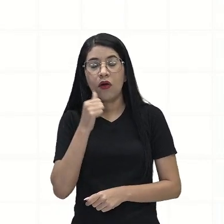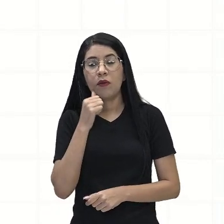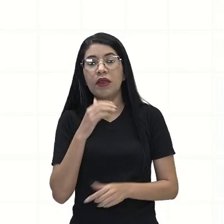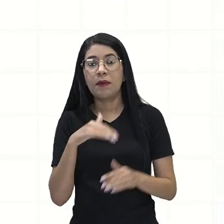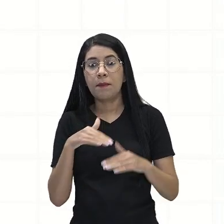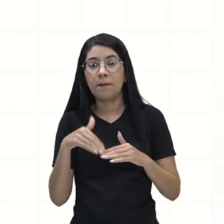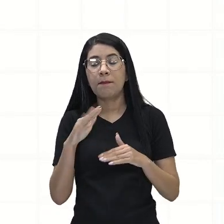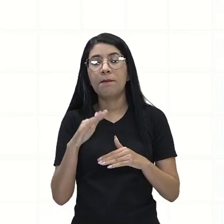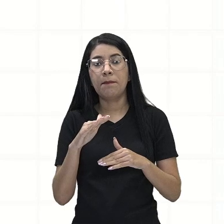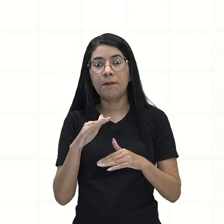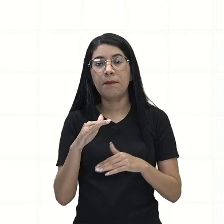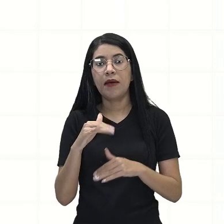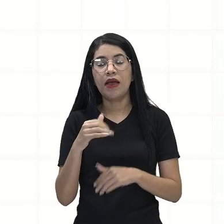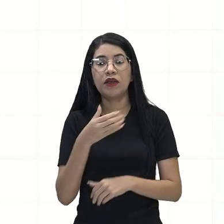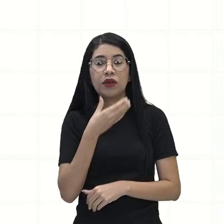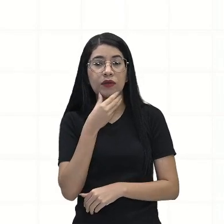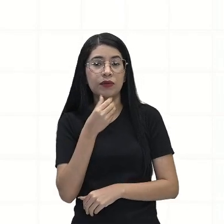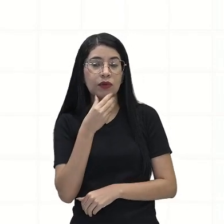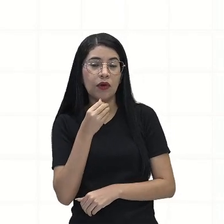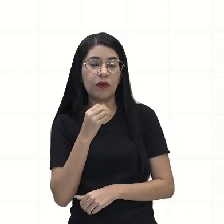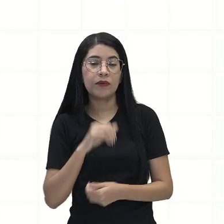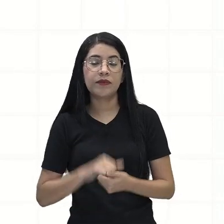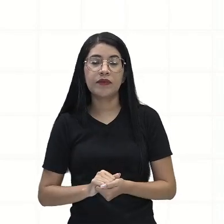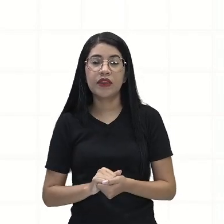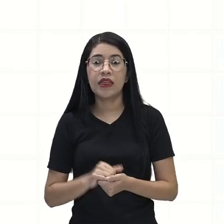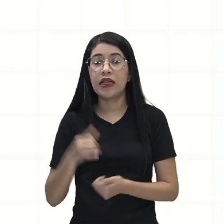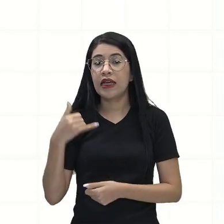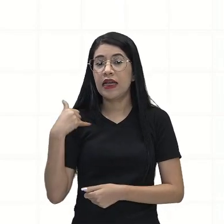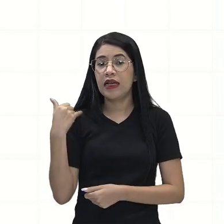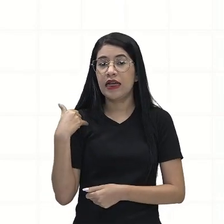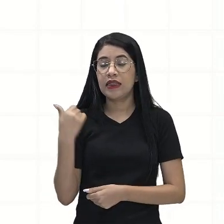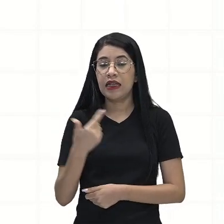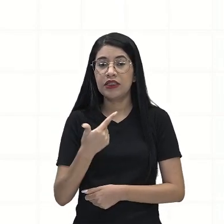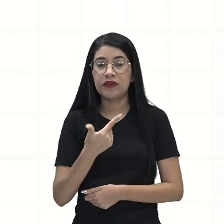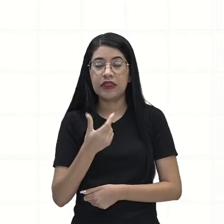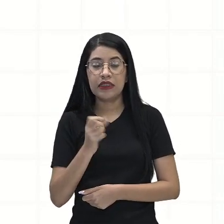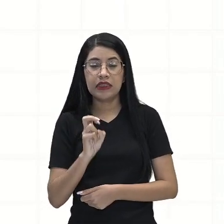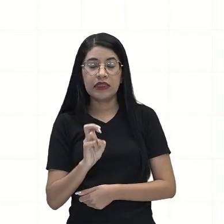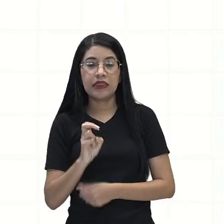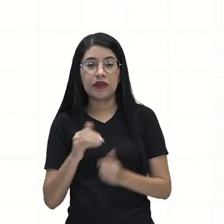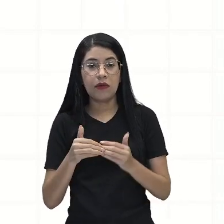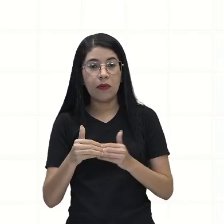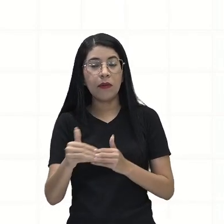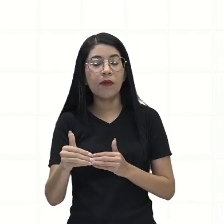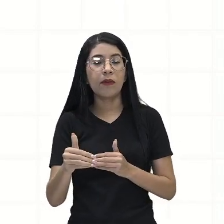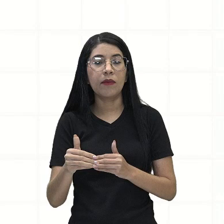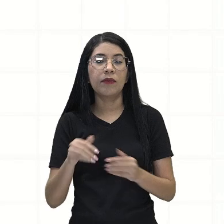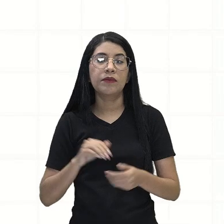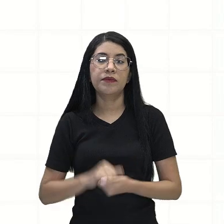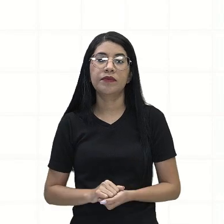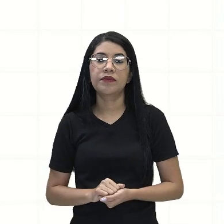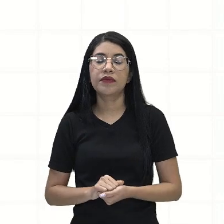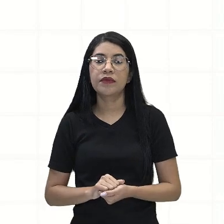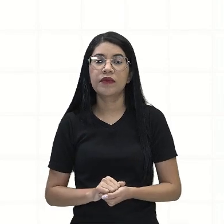grupos etários, mas a partir aqui de 25 anos. Olha, então a gente tem